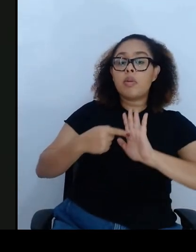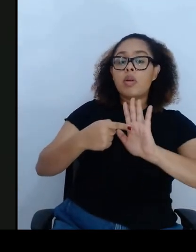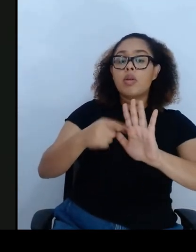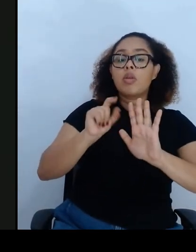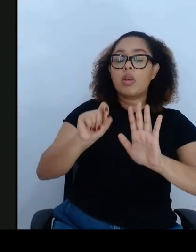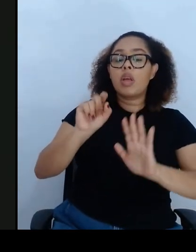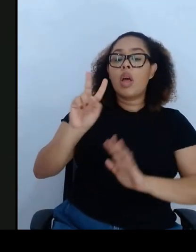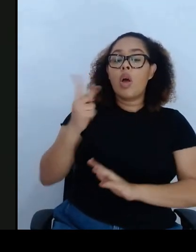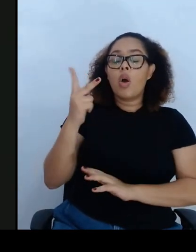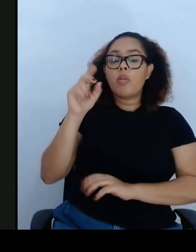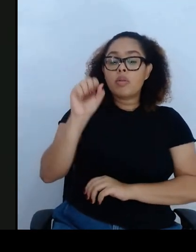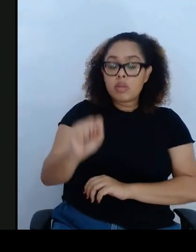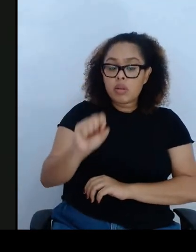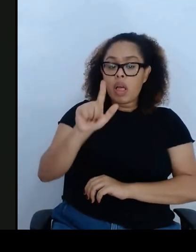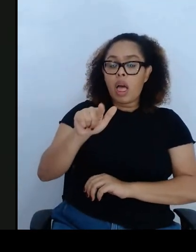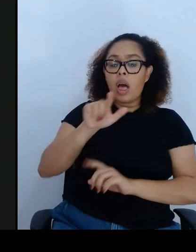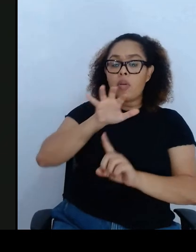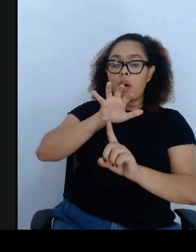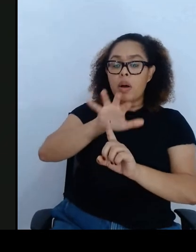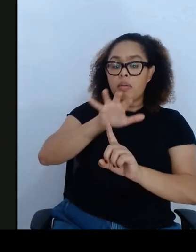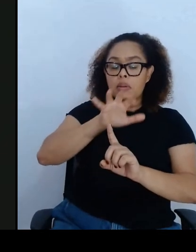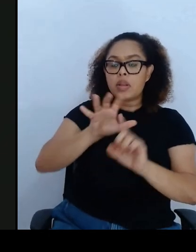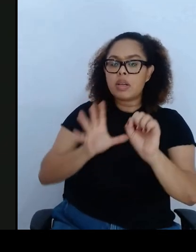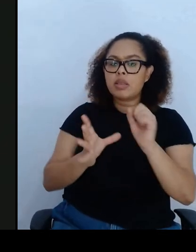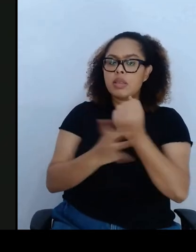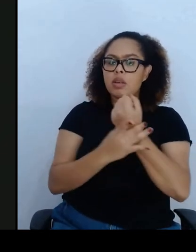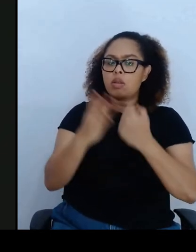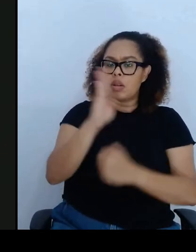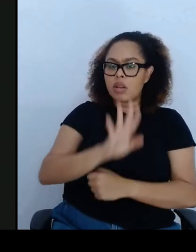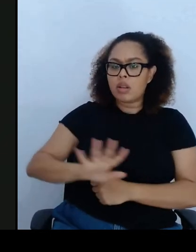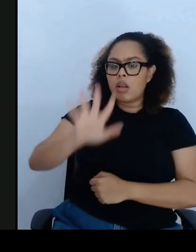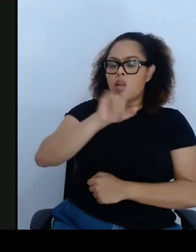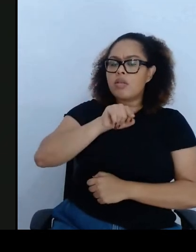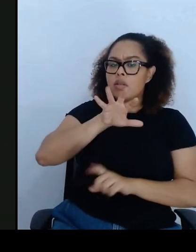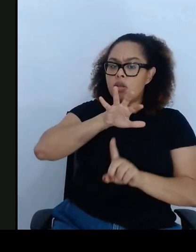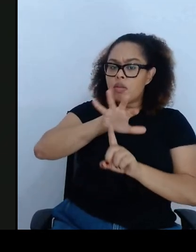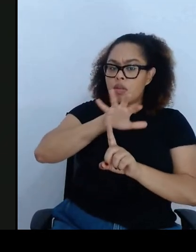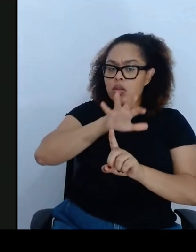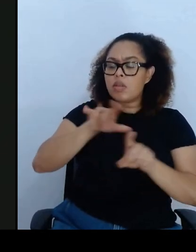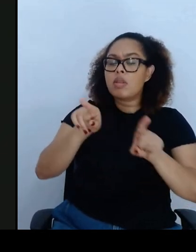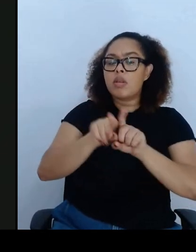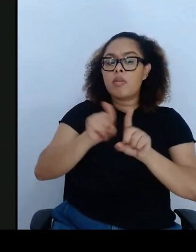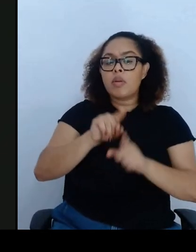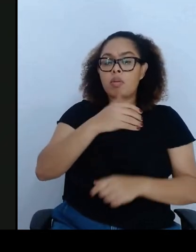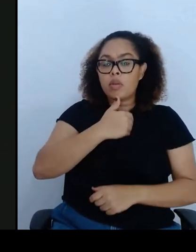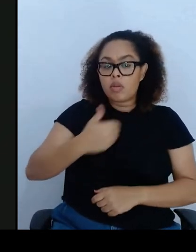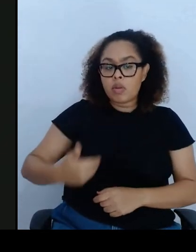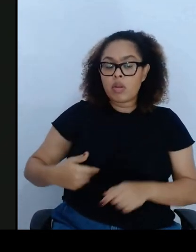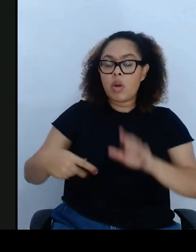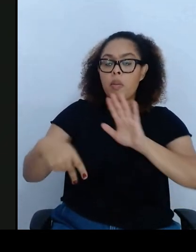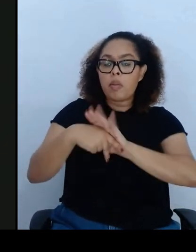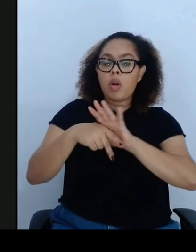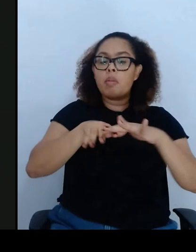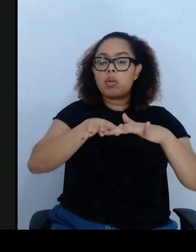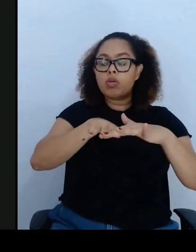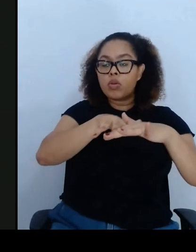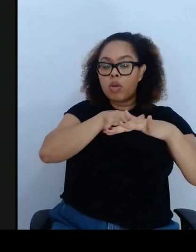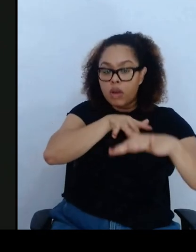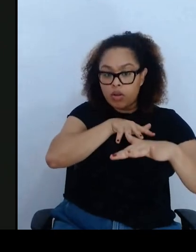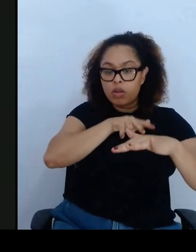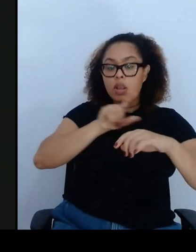a segurança nacional isso teve influência também sobre o governo do Reino Unido e suas abordagens e depois